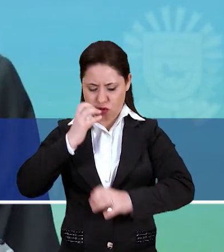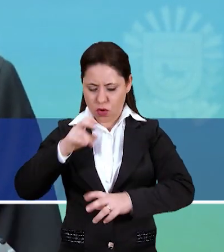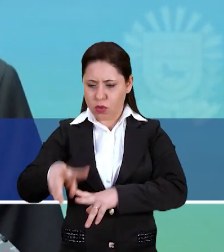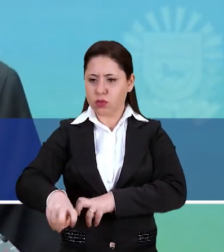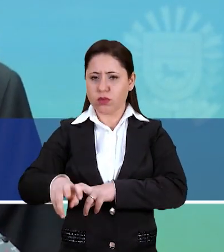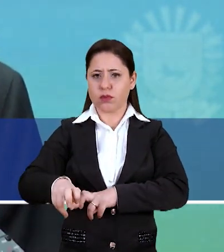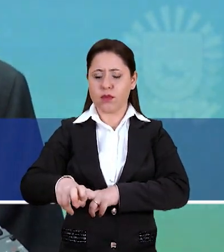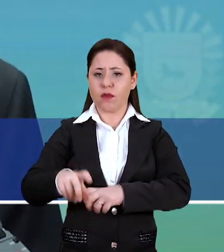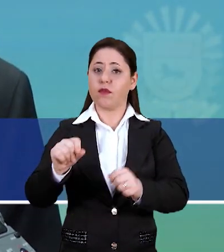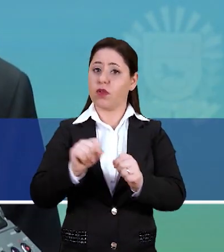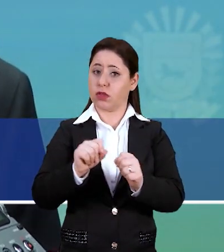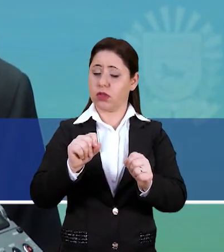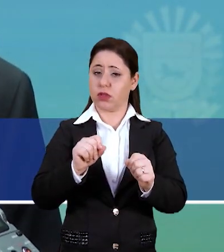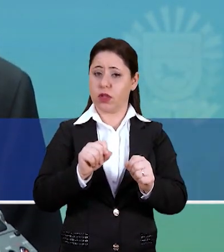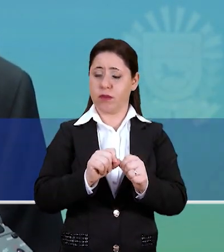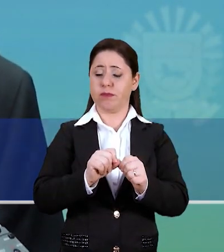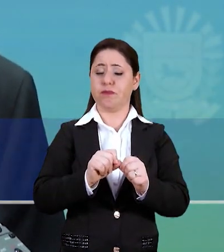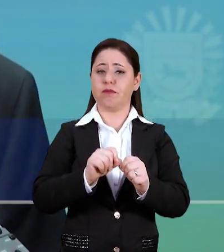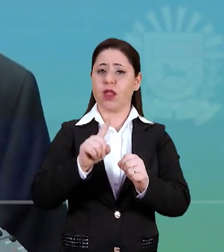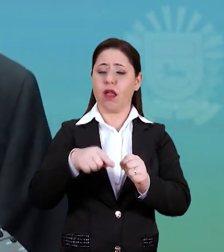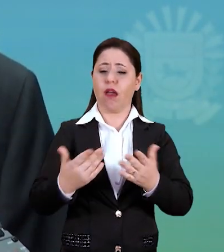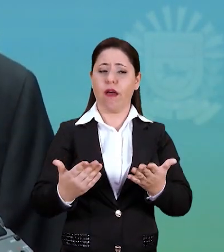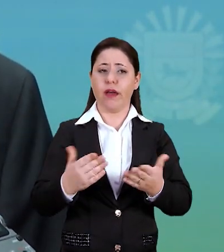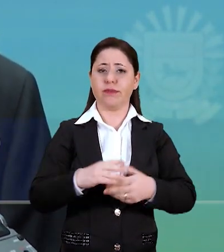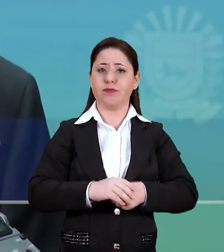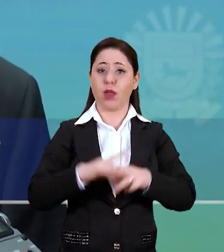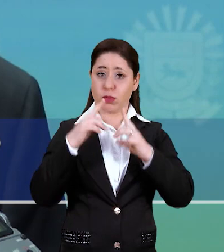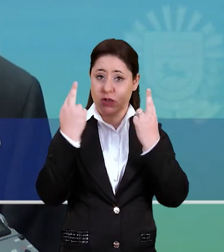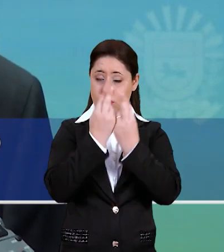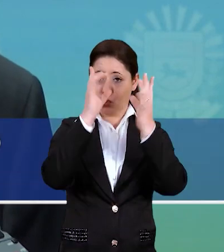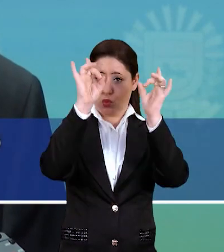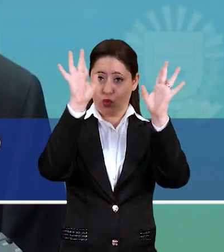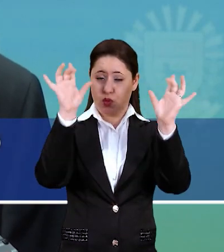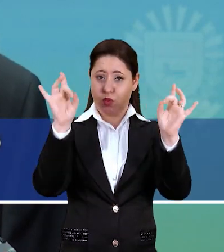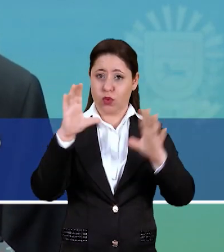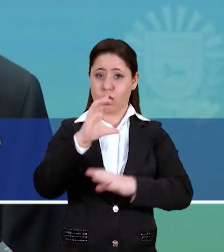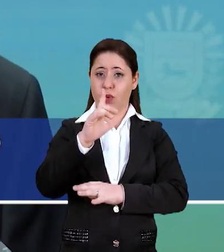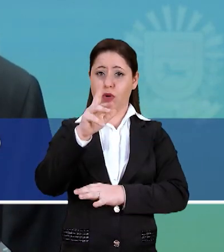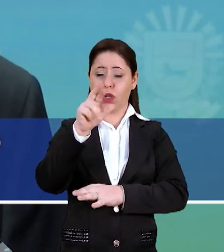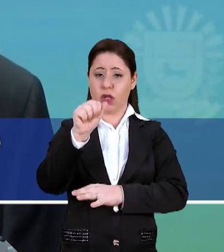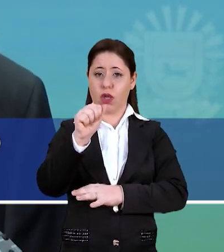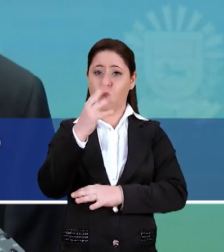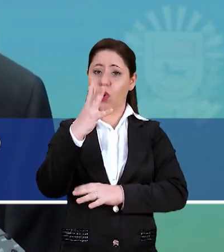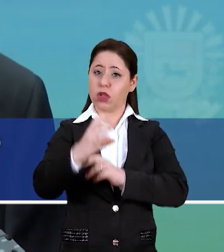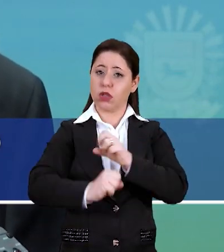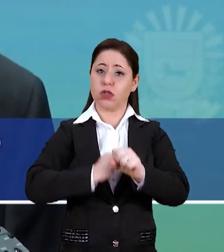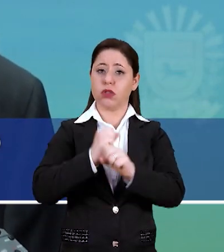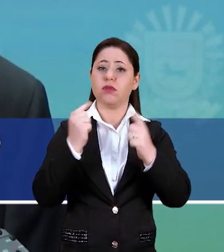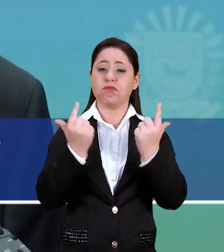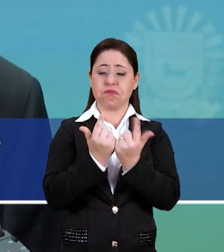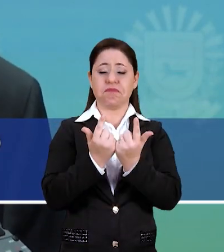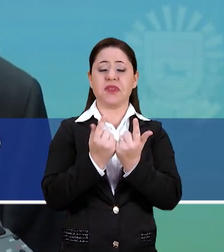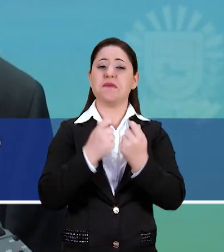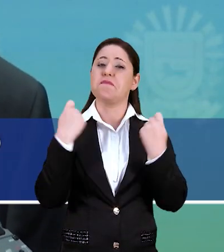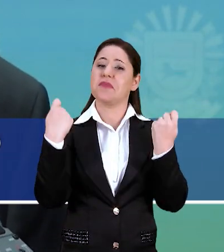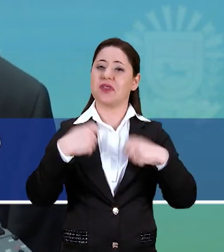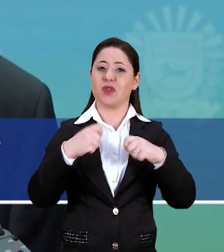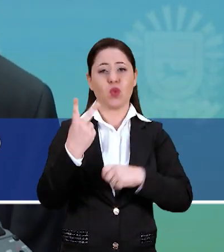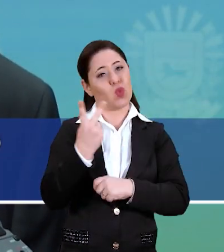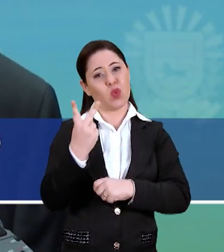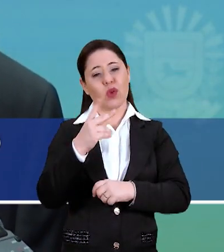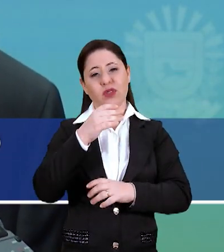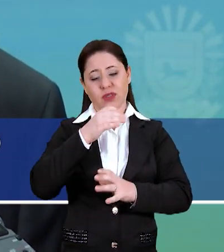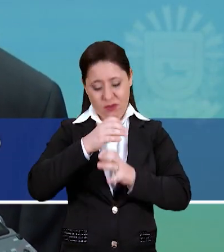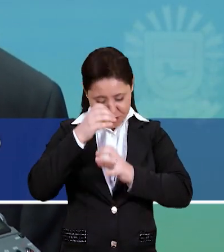agrônomo. Vamos fazer uma sessão solene para o CREA comemorar os 40 anos na casa. Claro que tinha que ser pelos 2